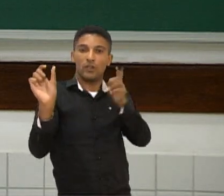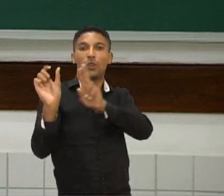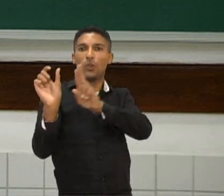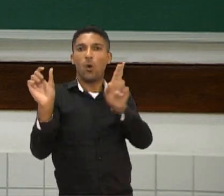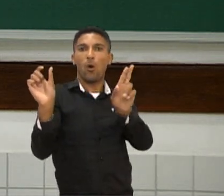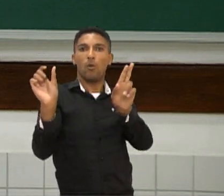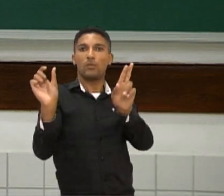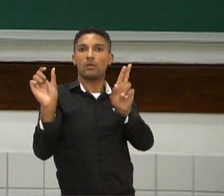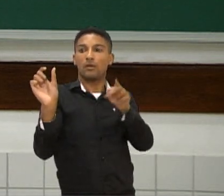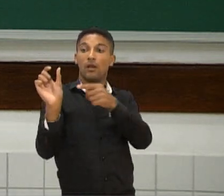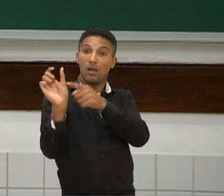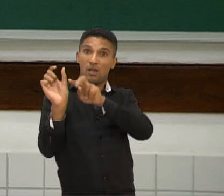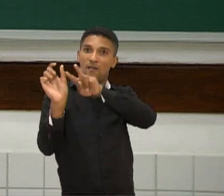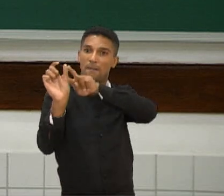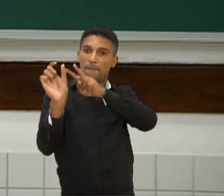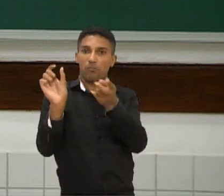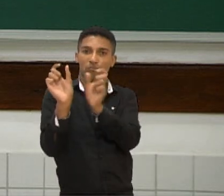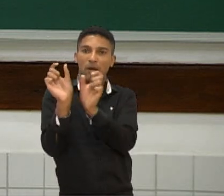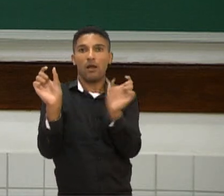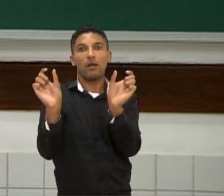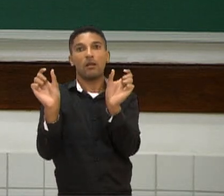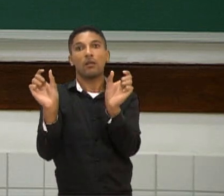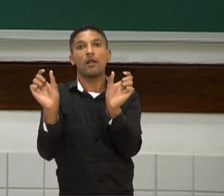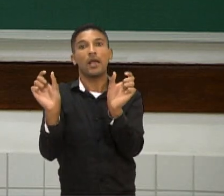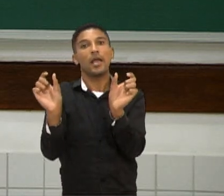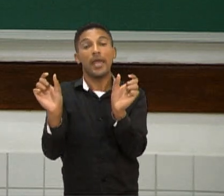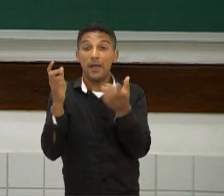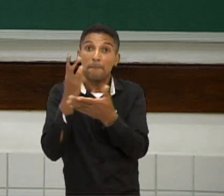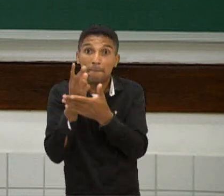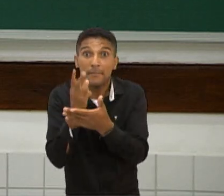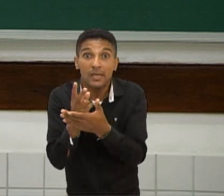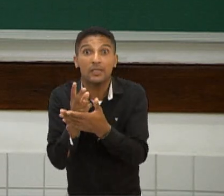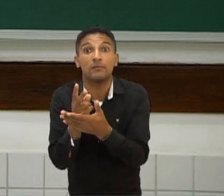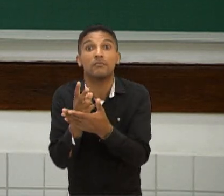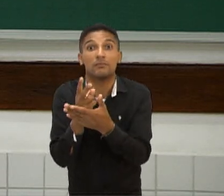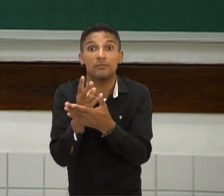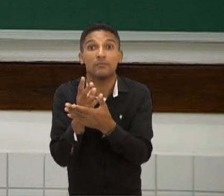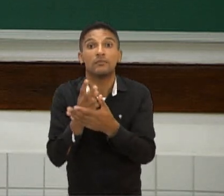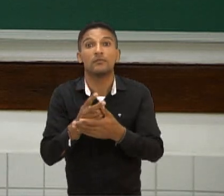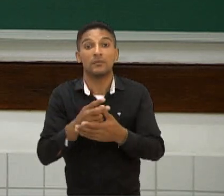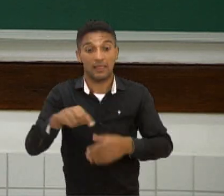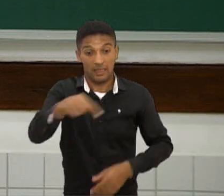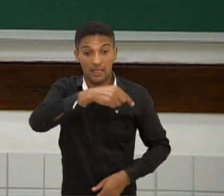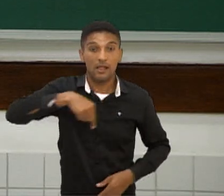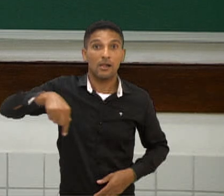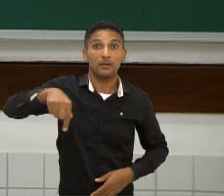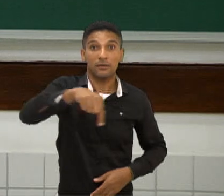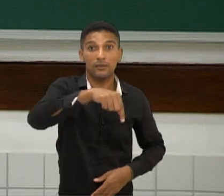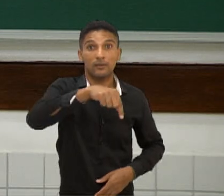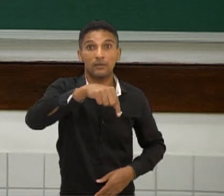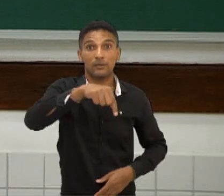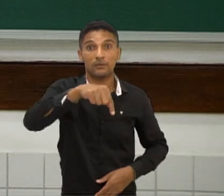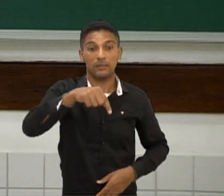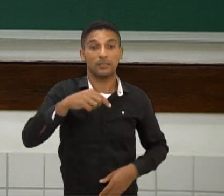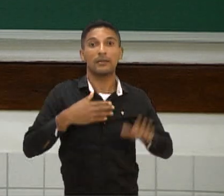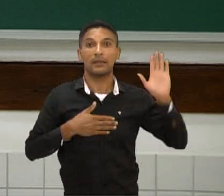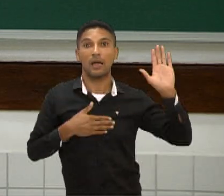umbigada, mas também porque era proibido. Dentro do Brasil era proibido fazer esses tipos de